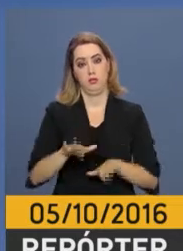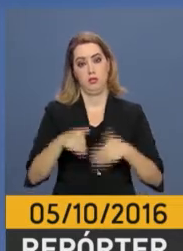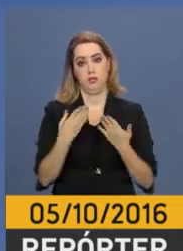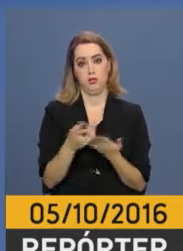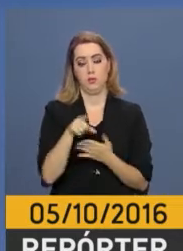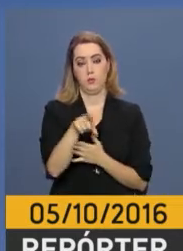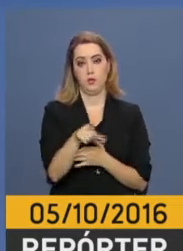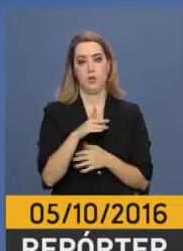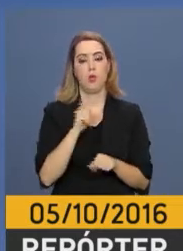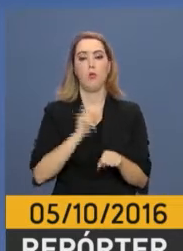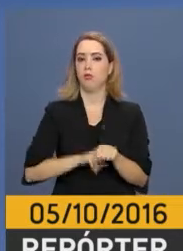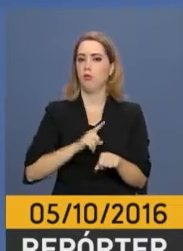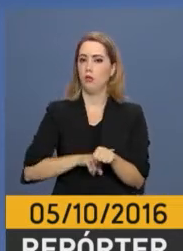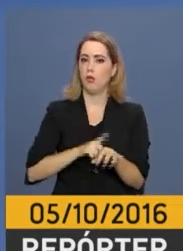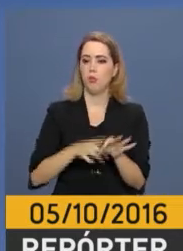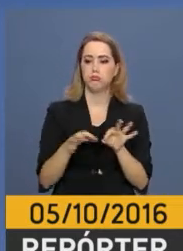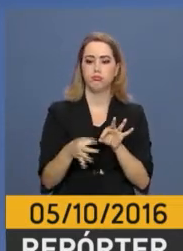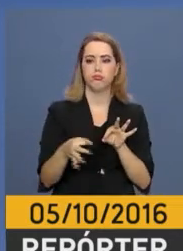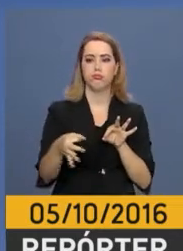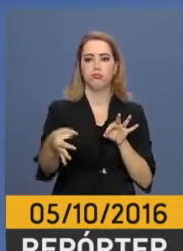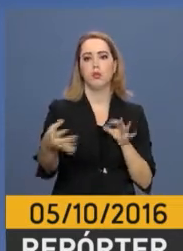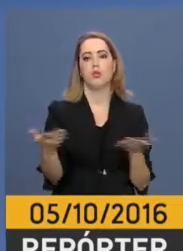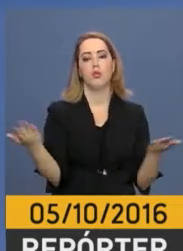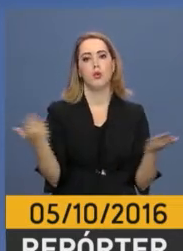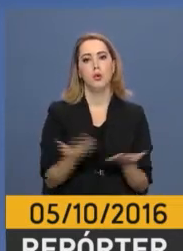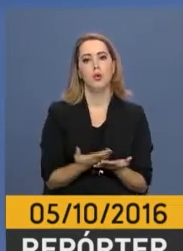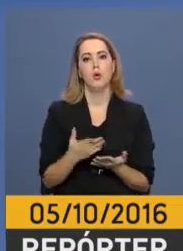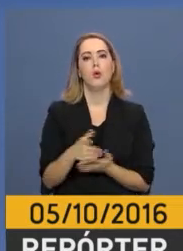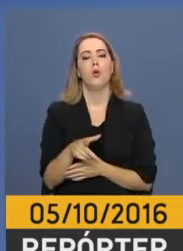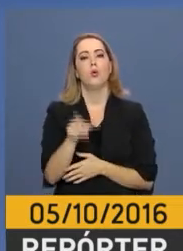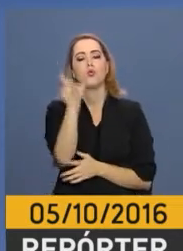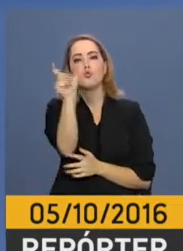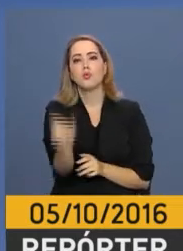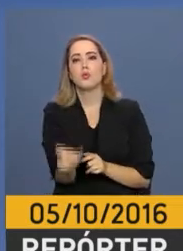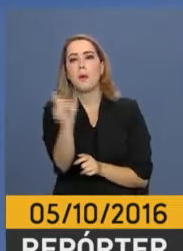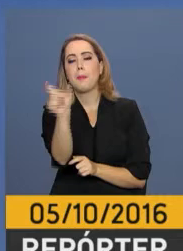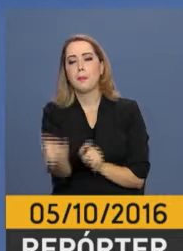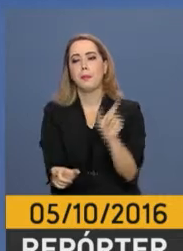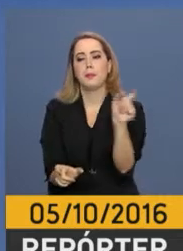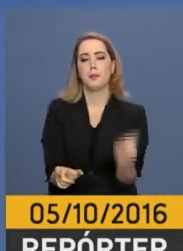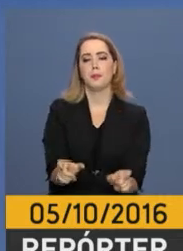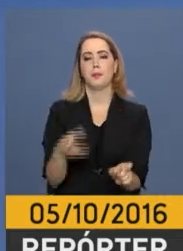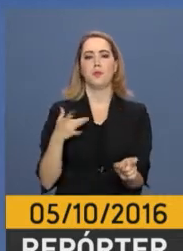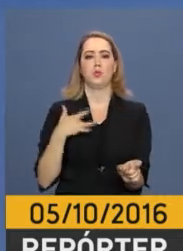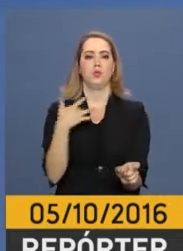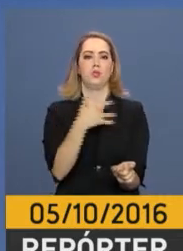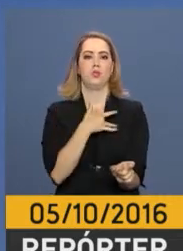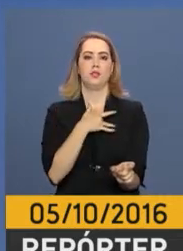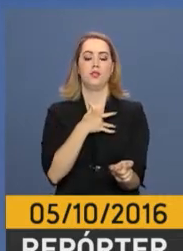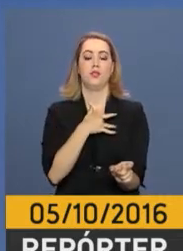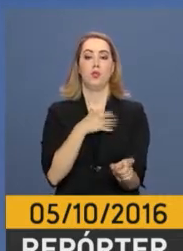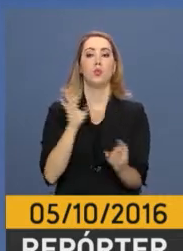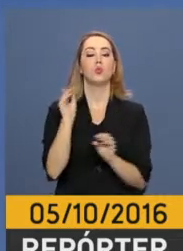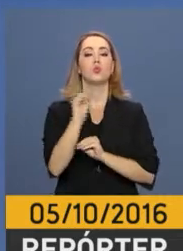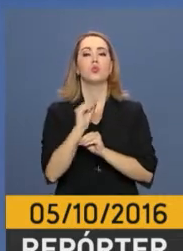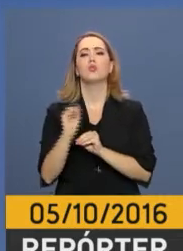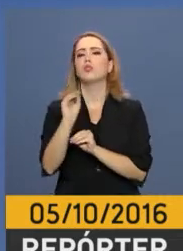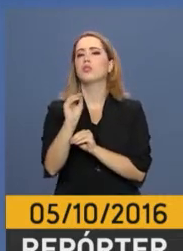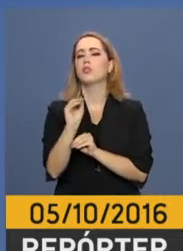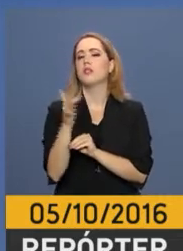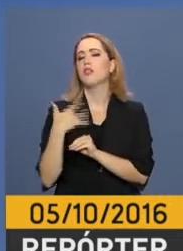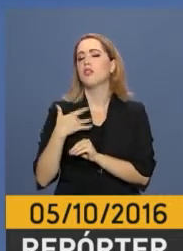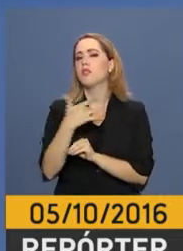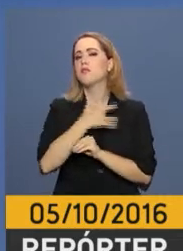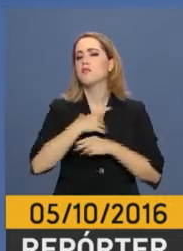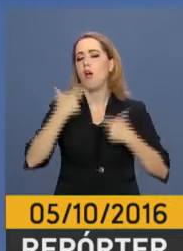ele vai ficar um tempo maior também coisa que o agente comunitário de saúde agente comunitário de saúde que cuida muito mais da saúde física né